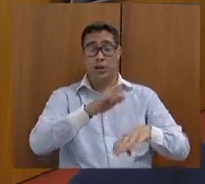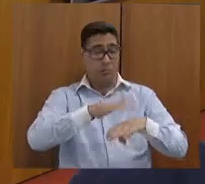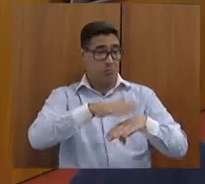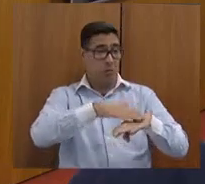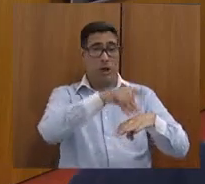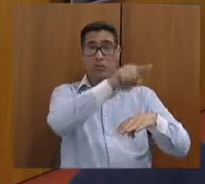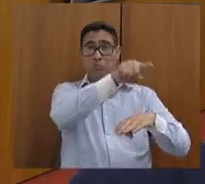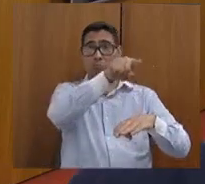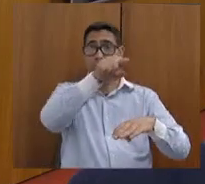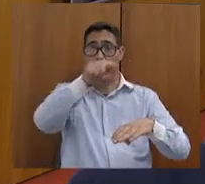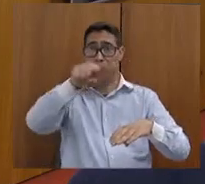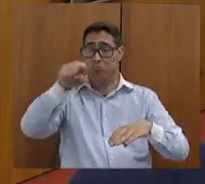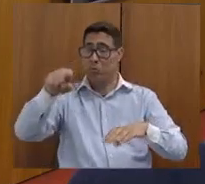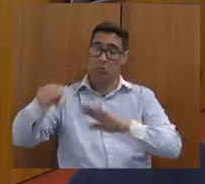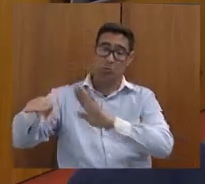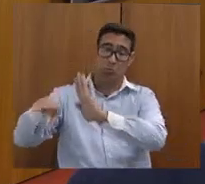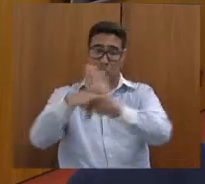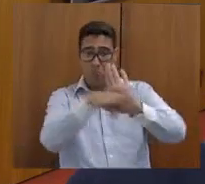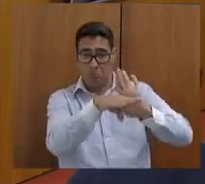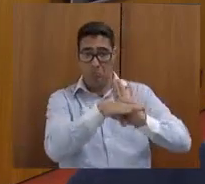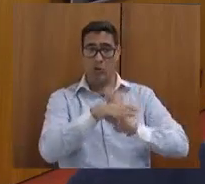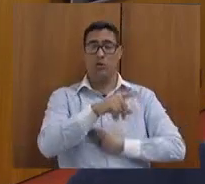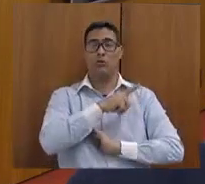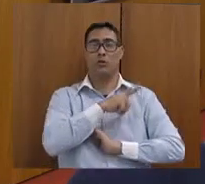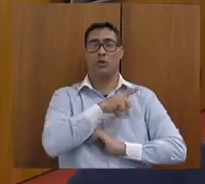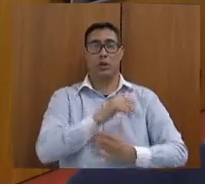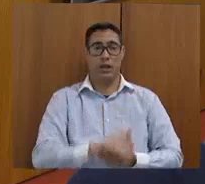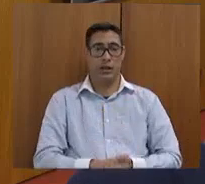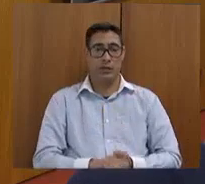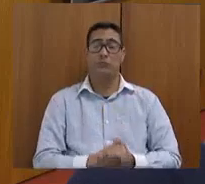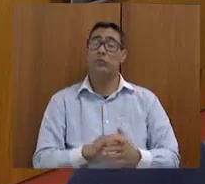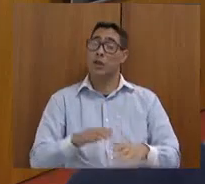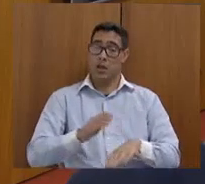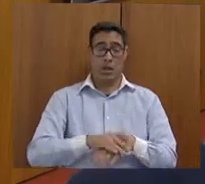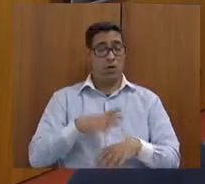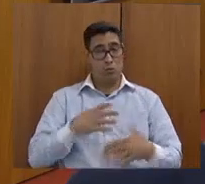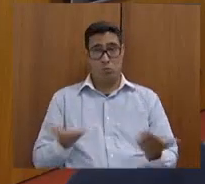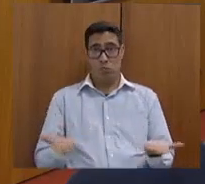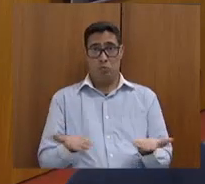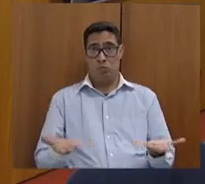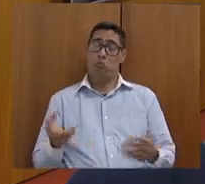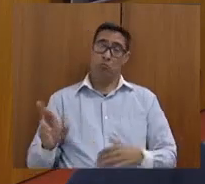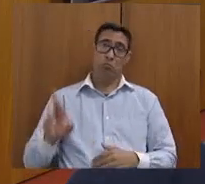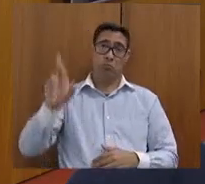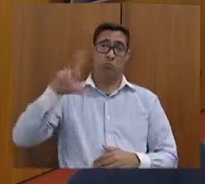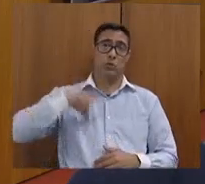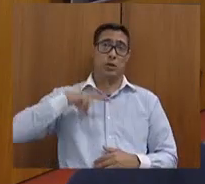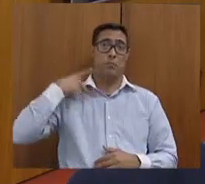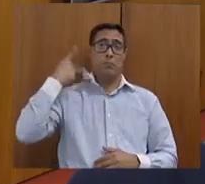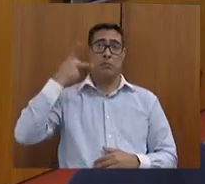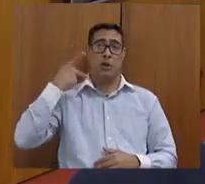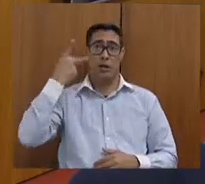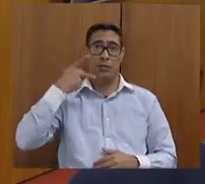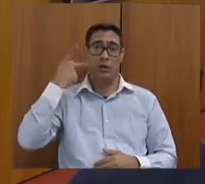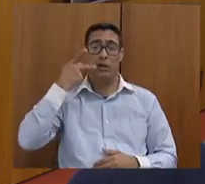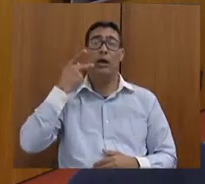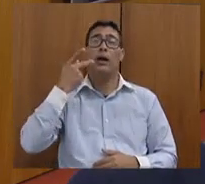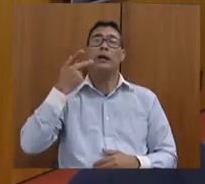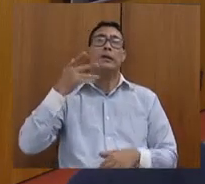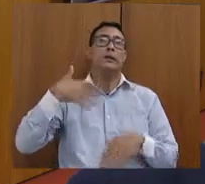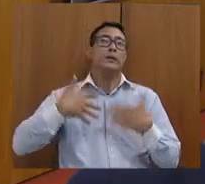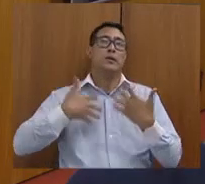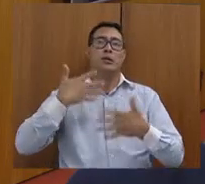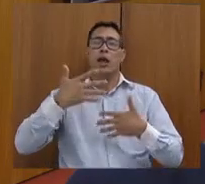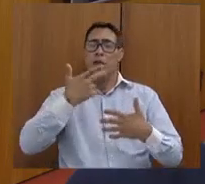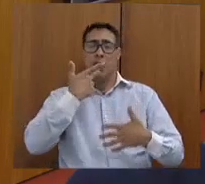deixar de enaltecer reforço como parlamentar essa questão da contratação